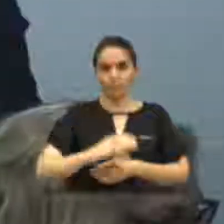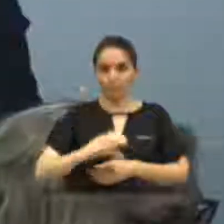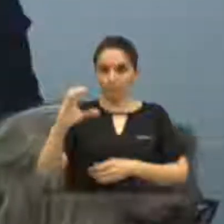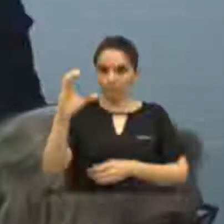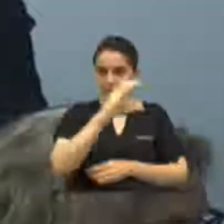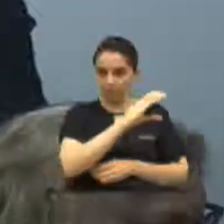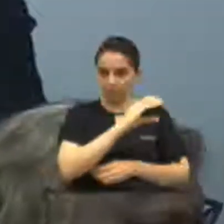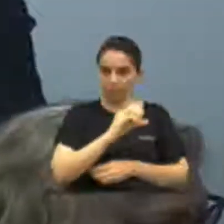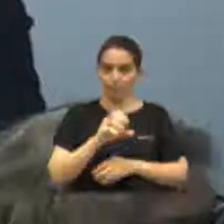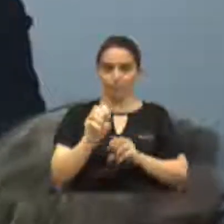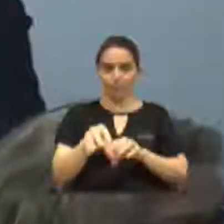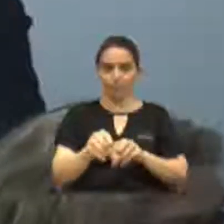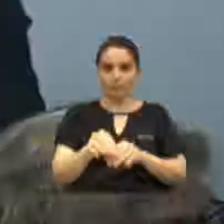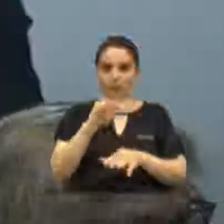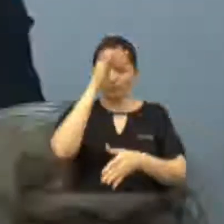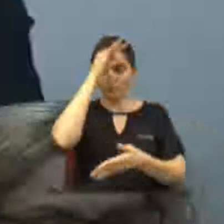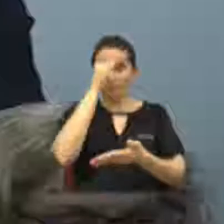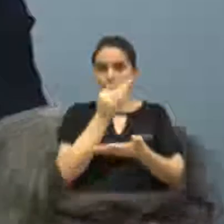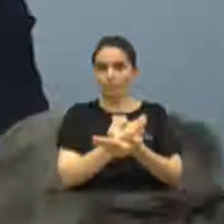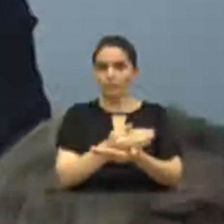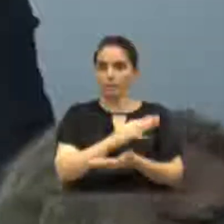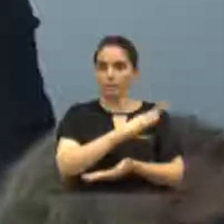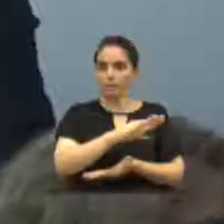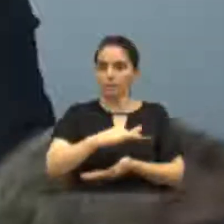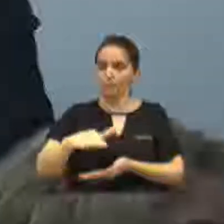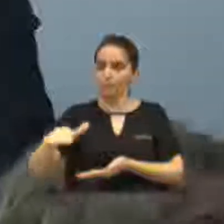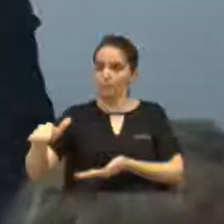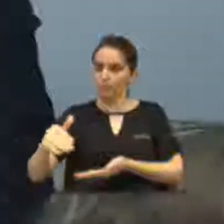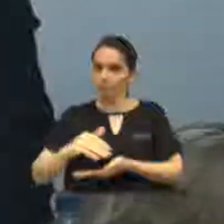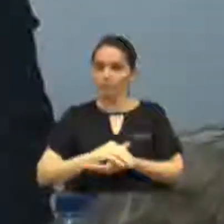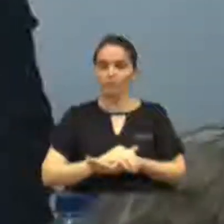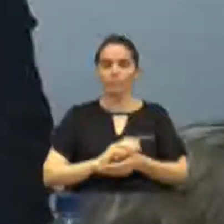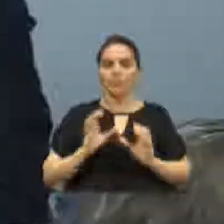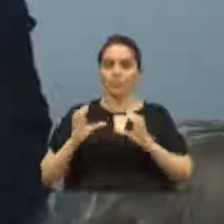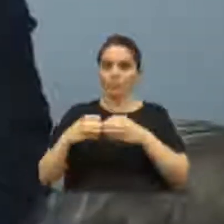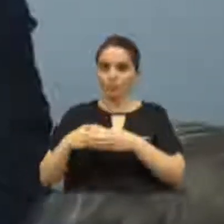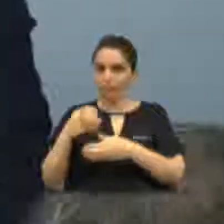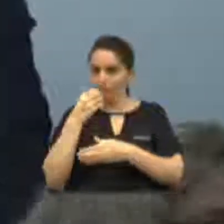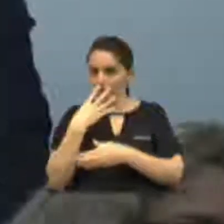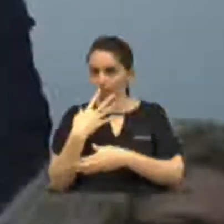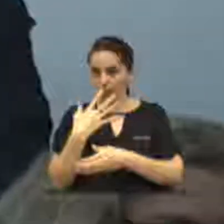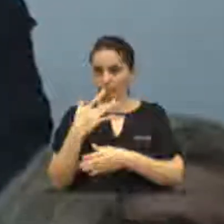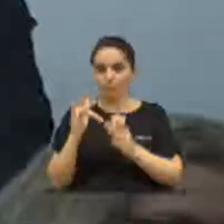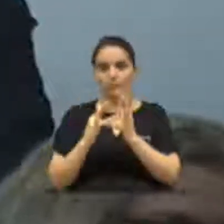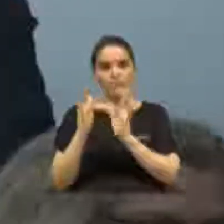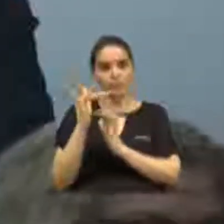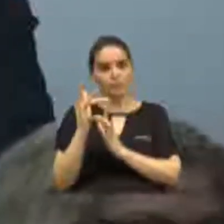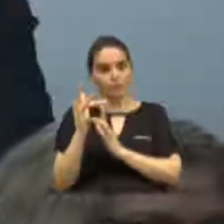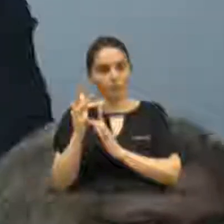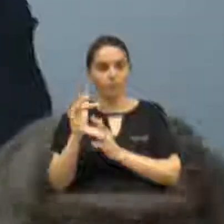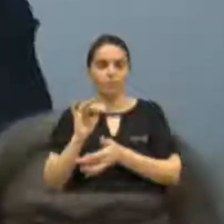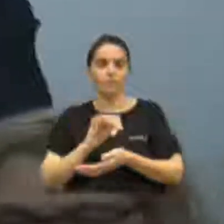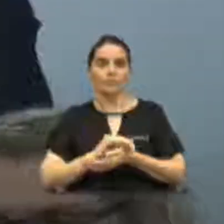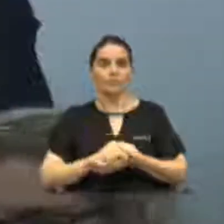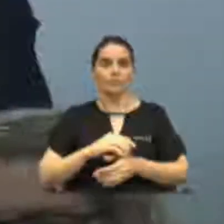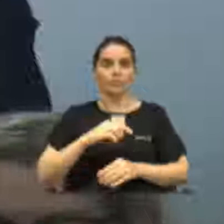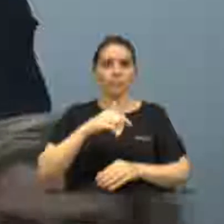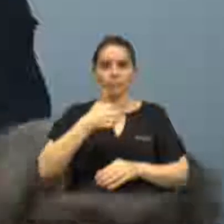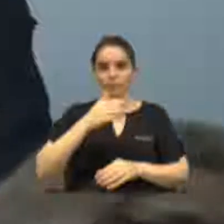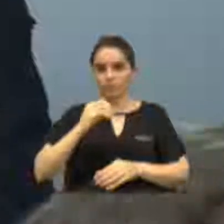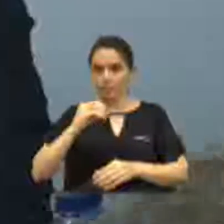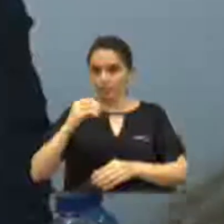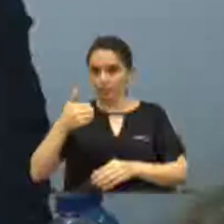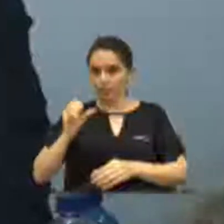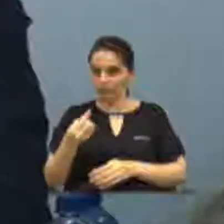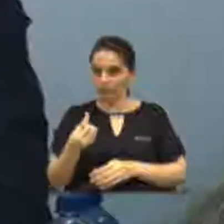ensinar a fé às crianças há mais de 25 anos na comunidade Bom Jesus da Paróquia São Benedito. Em 2016,